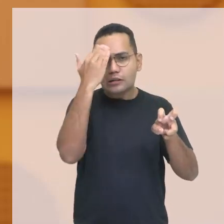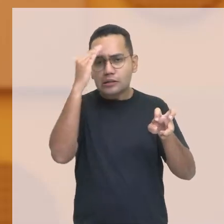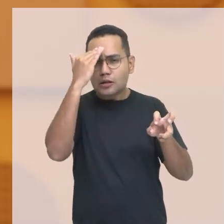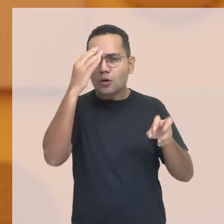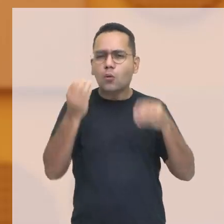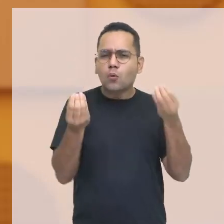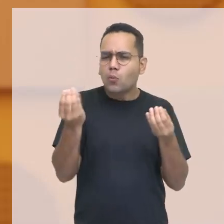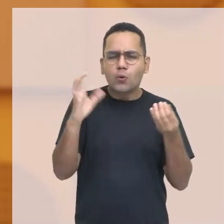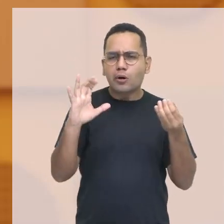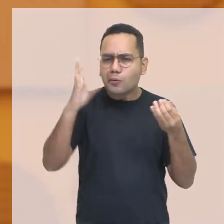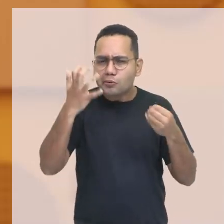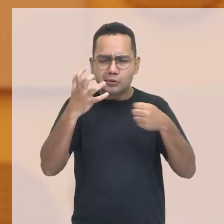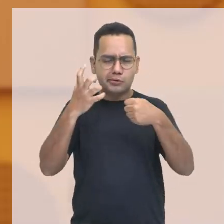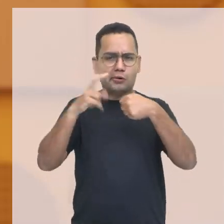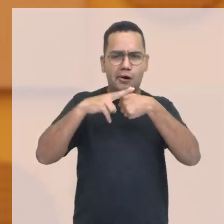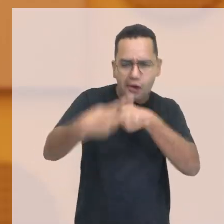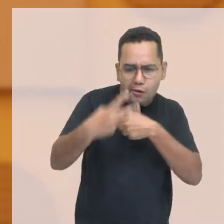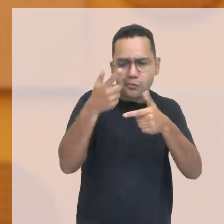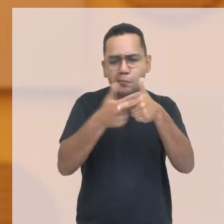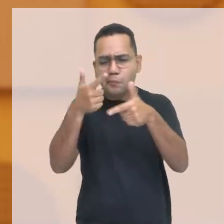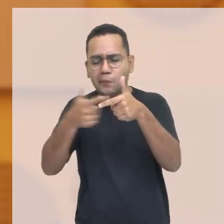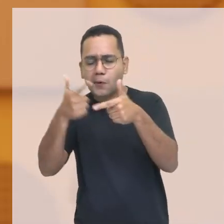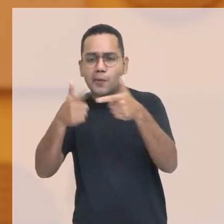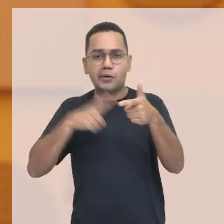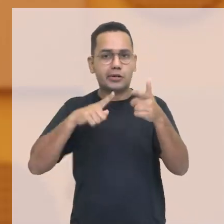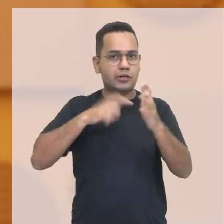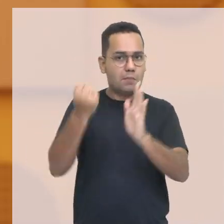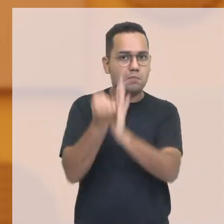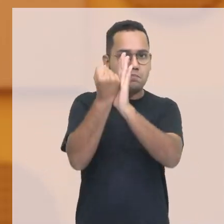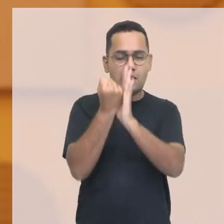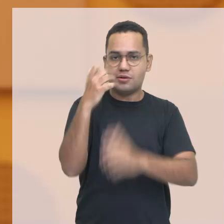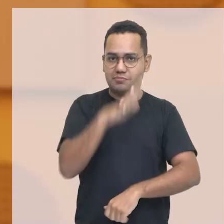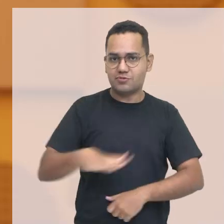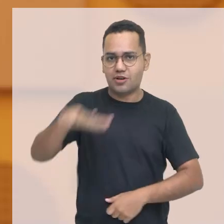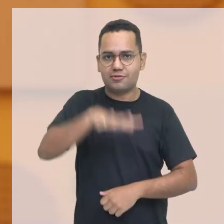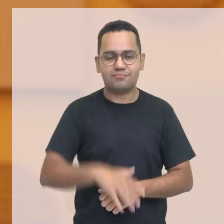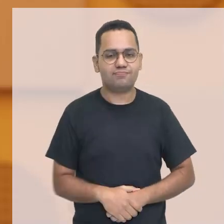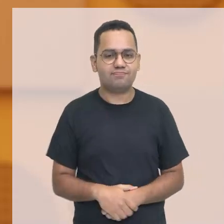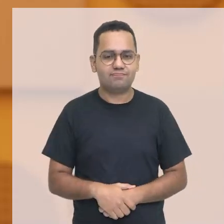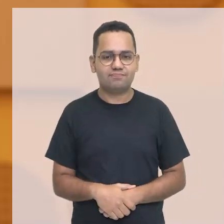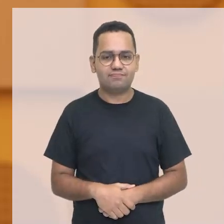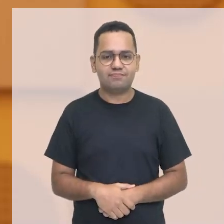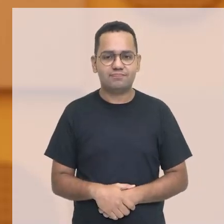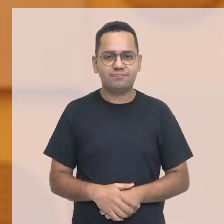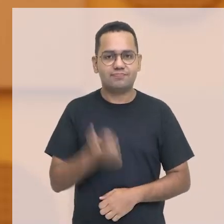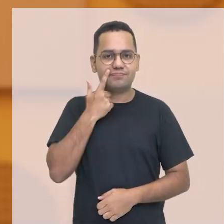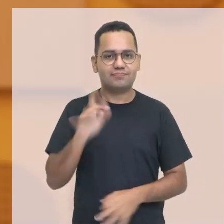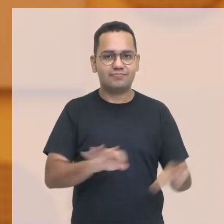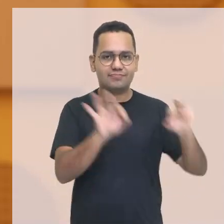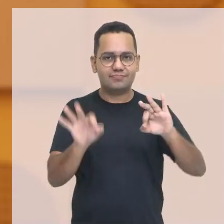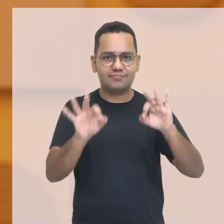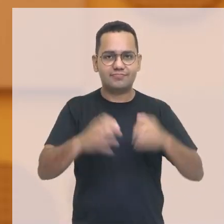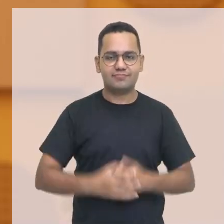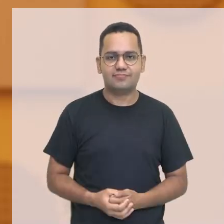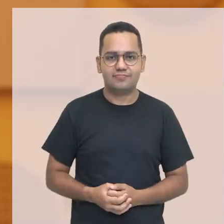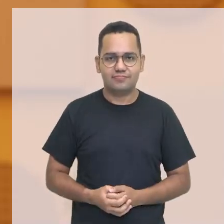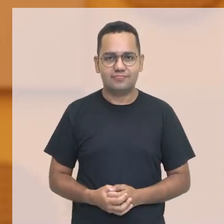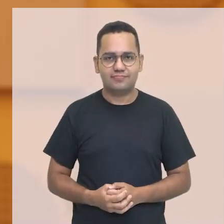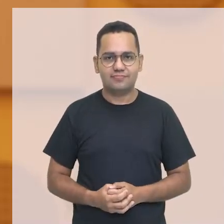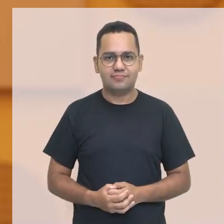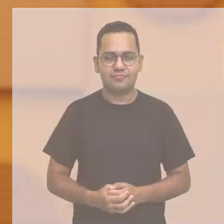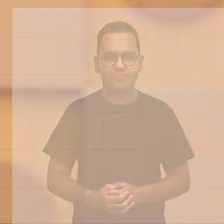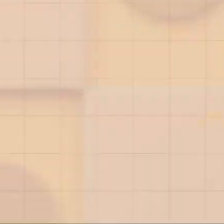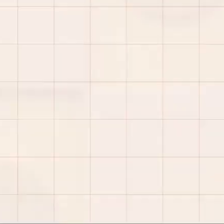e consequências desse conflito que marcou a história da humanidade. Então, galera, sem mais conversas, vamos à nossa aula.